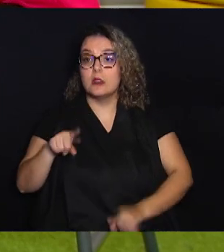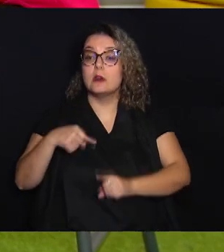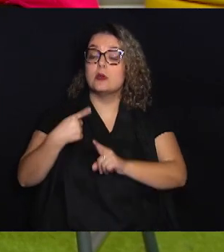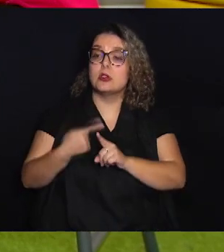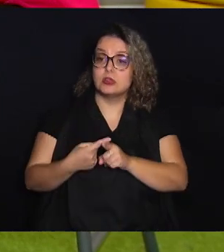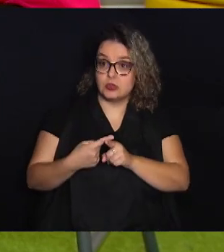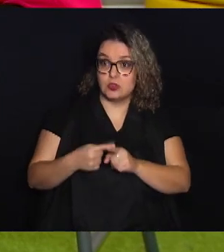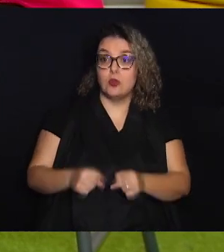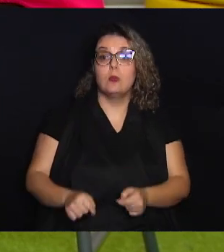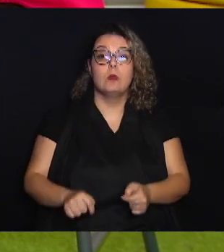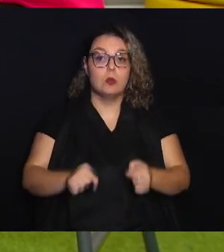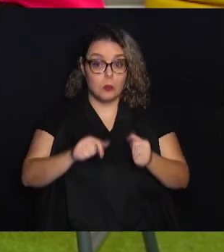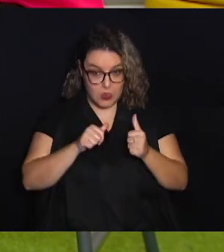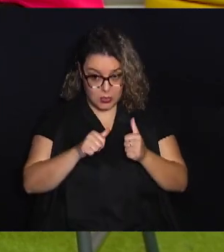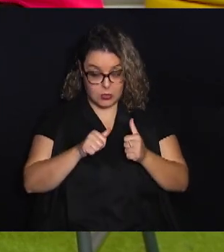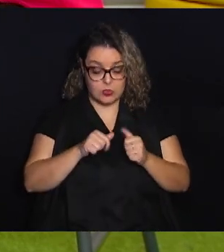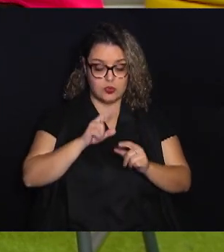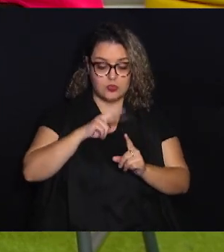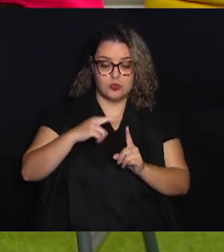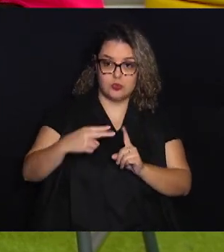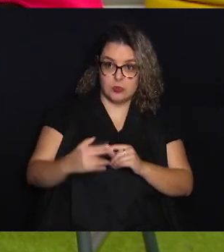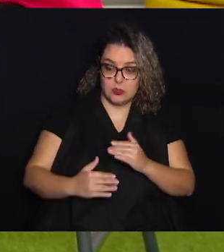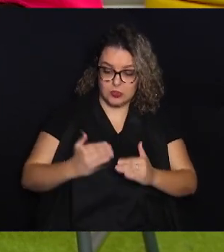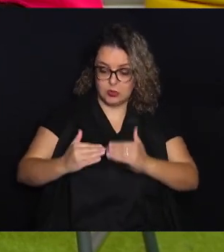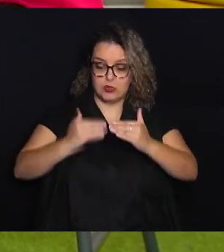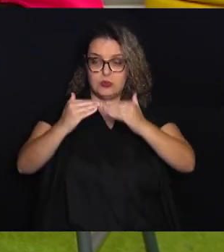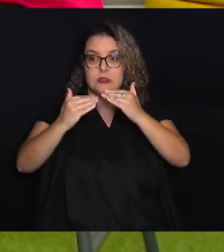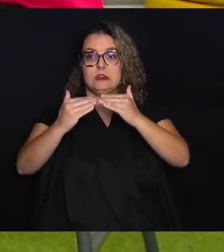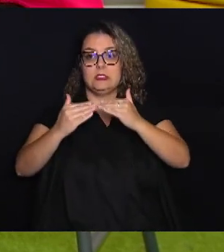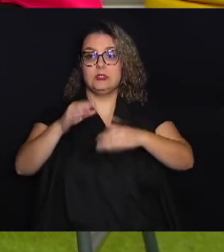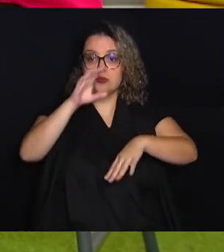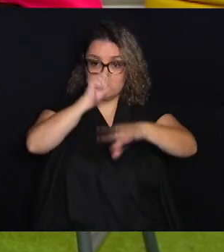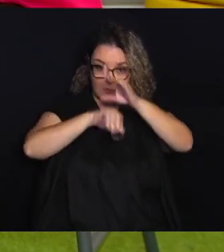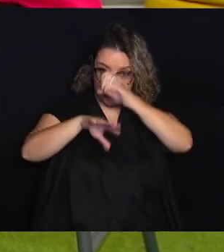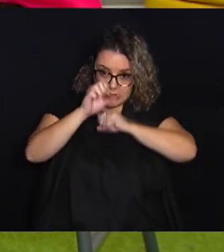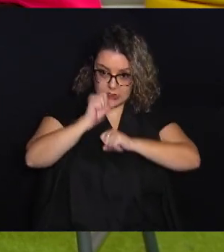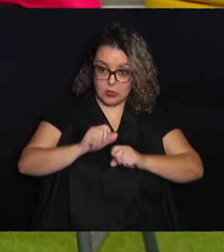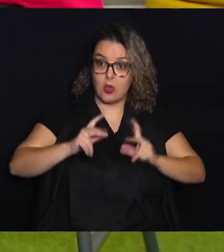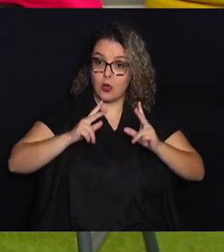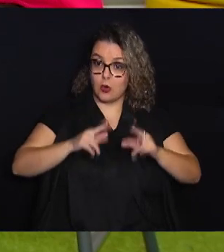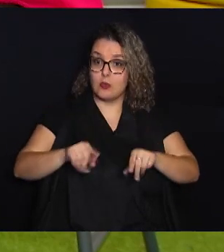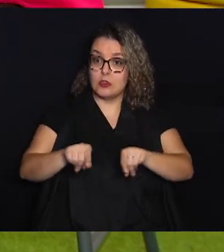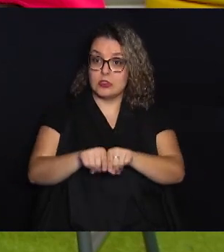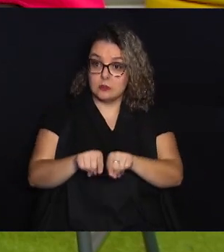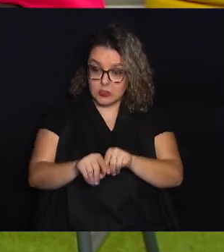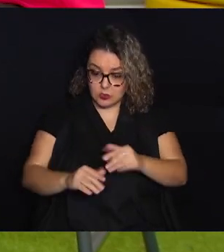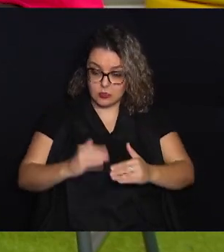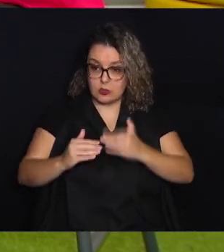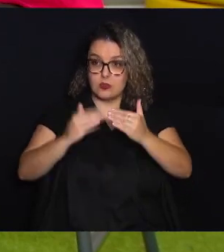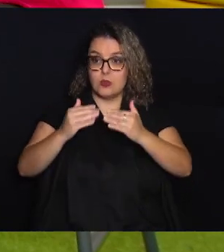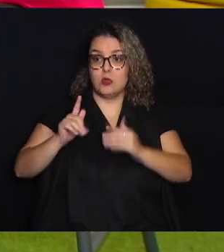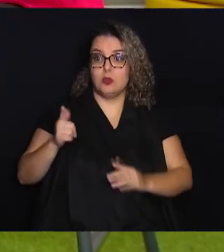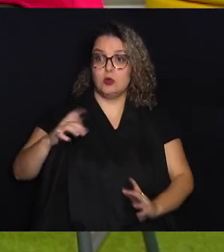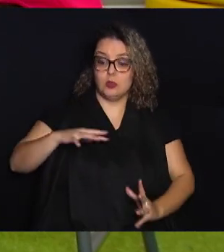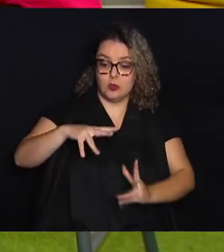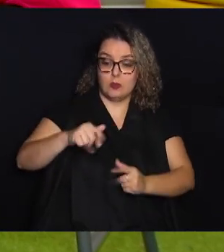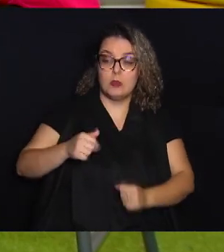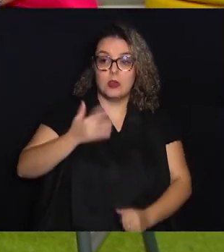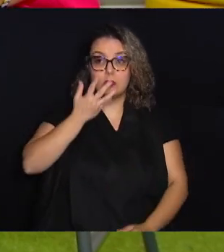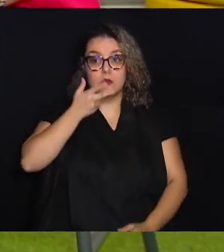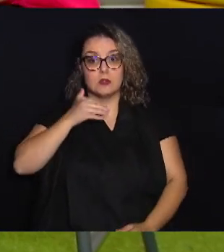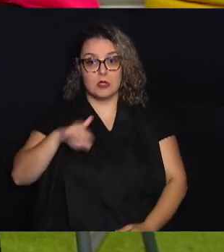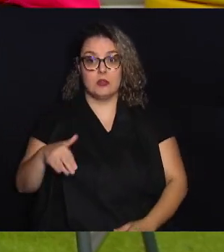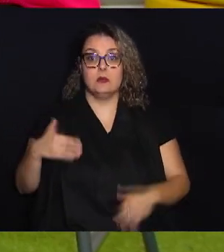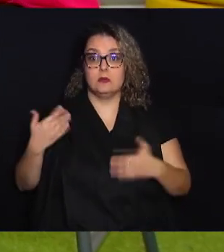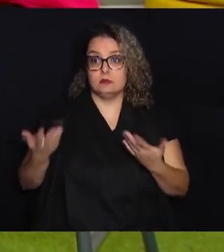traz benefícios tanto do ponto de vista do desenvolvimento da aprendizagem, quanto também do desenvolvimento global da criança. E